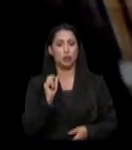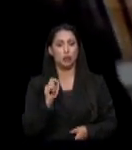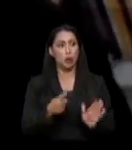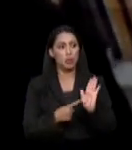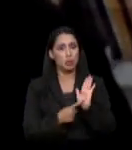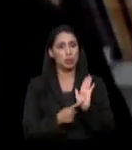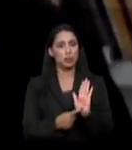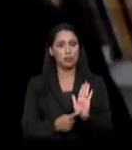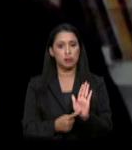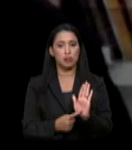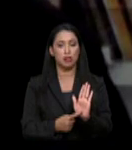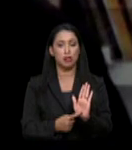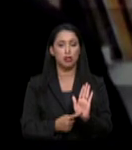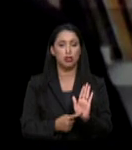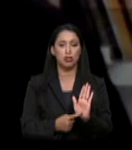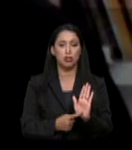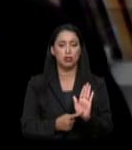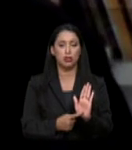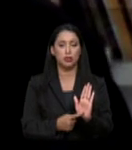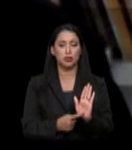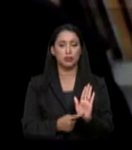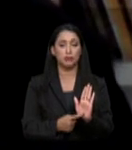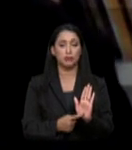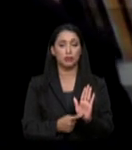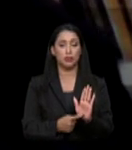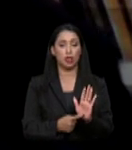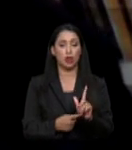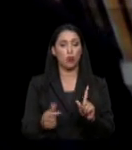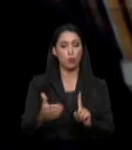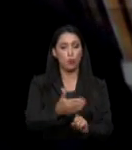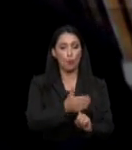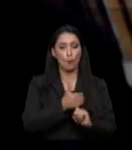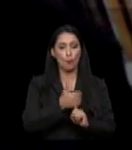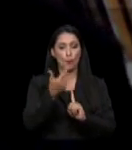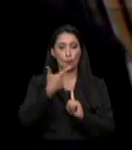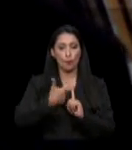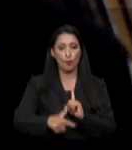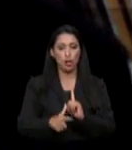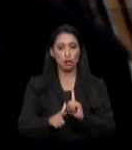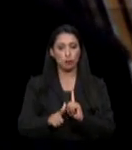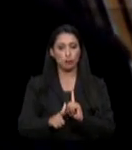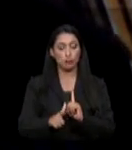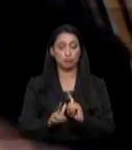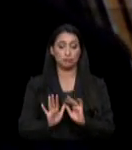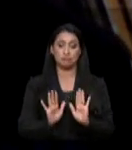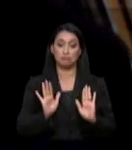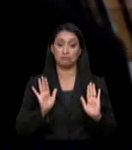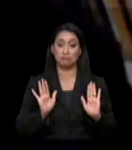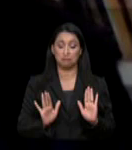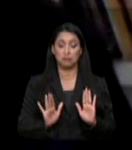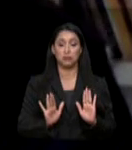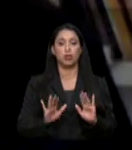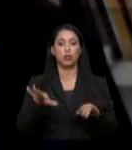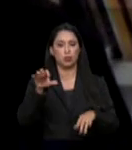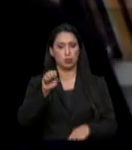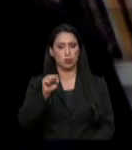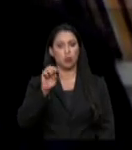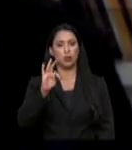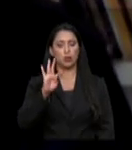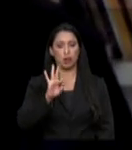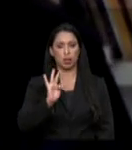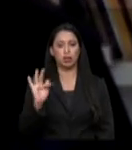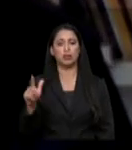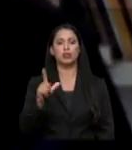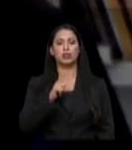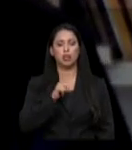muito bem apontado pela imunidade parlamentar que como a essa cor também